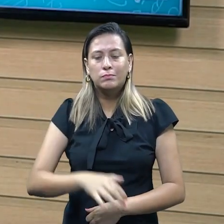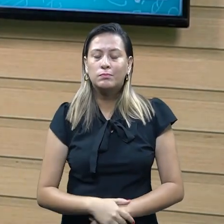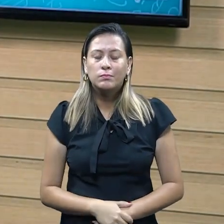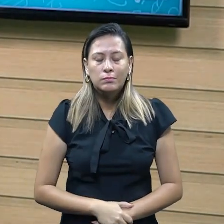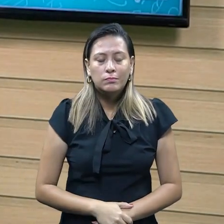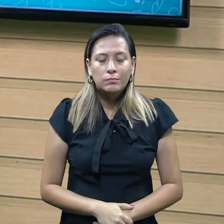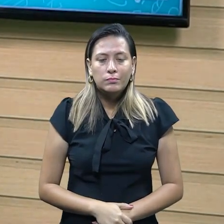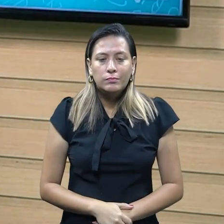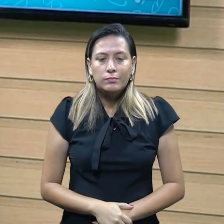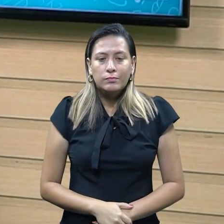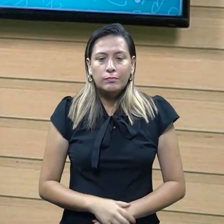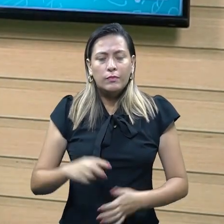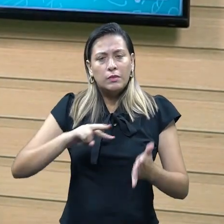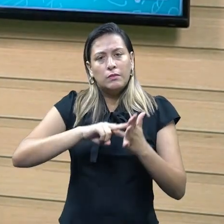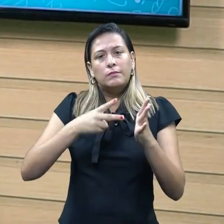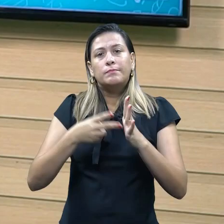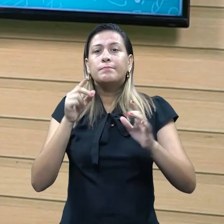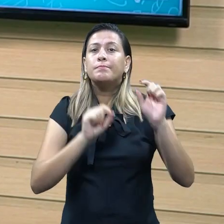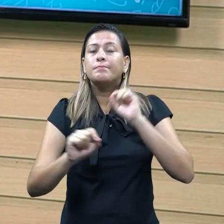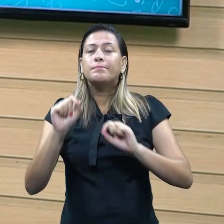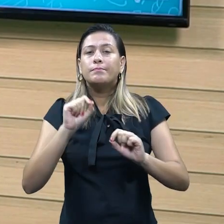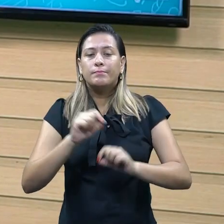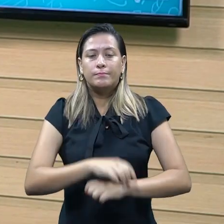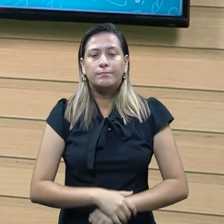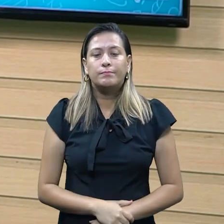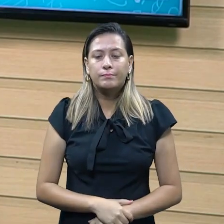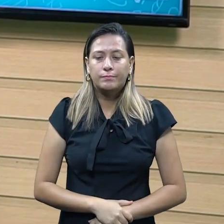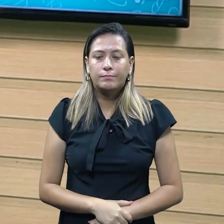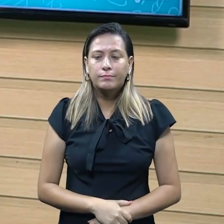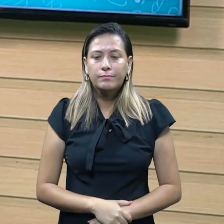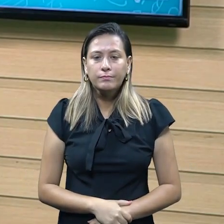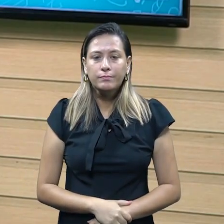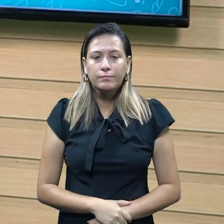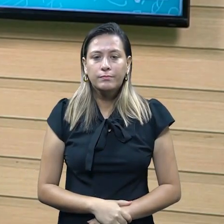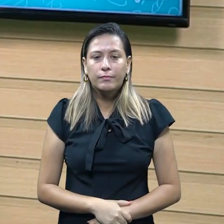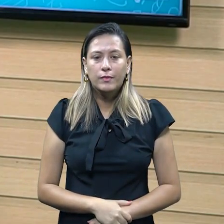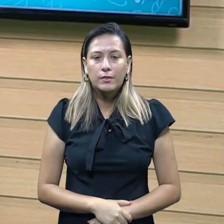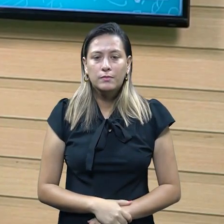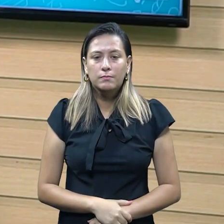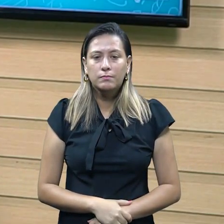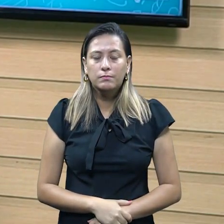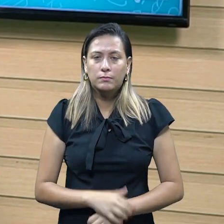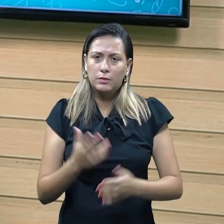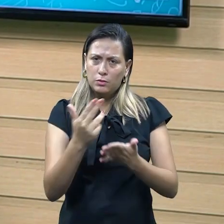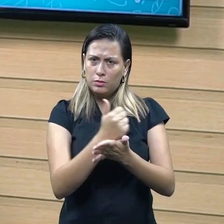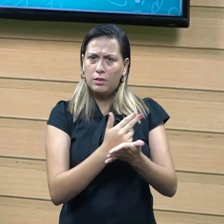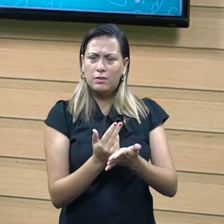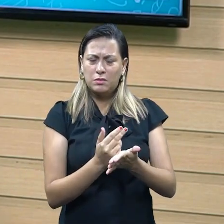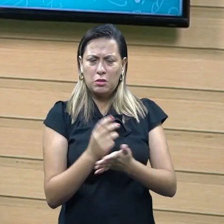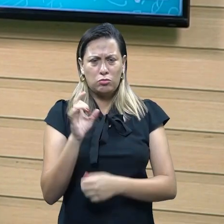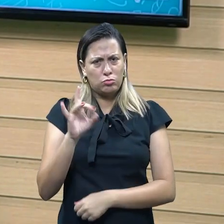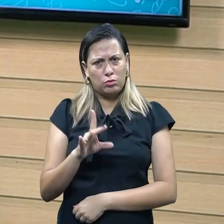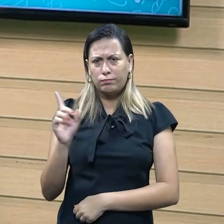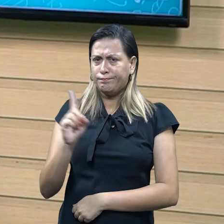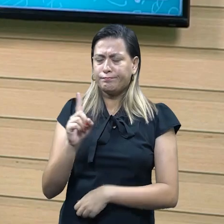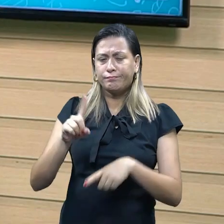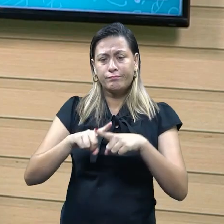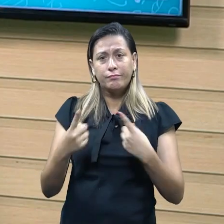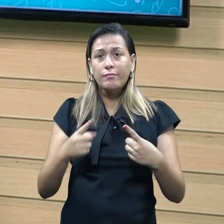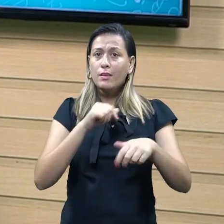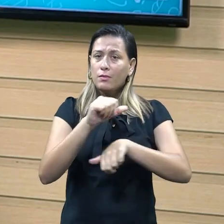isso significa? A partir de agora, ele não é exclusivo apenas para fazer um desenho. Você pode